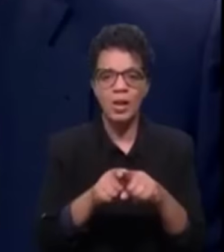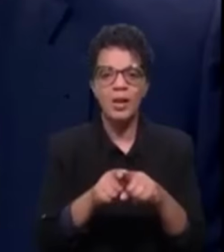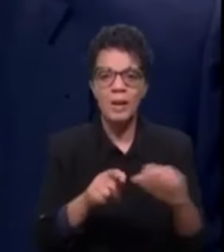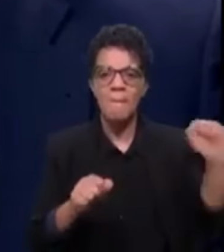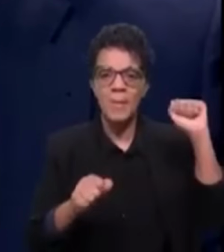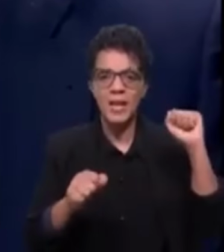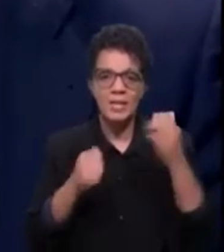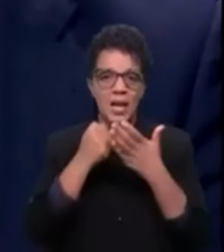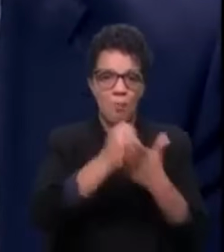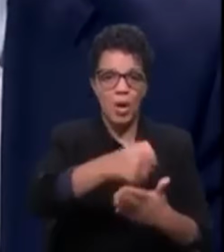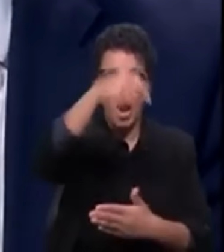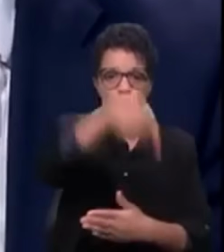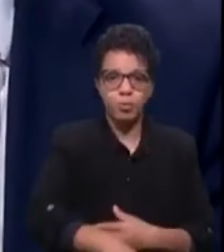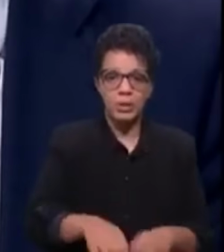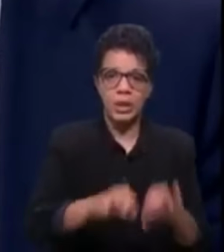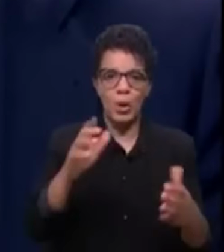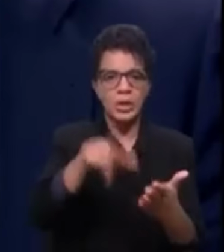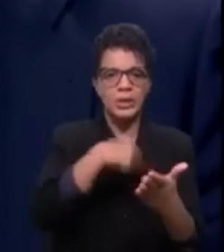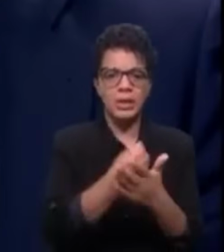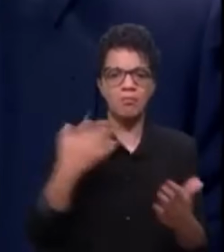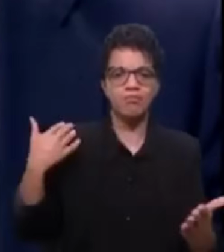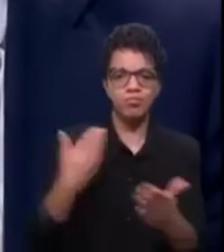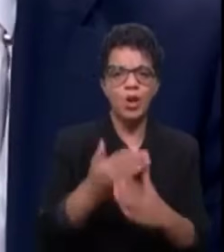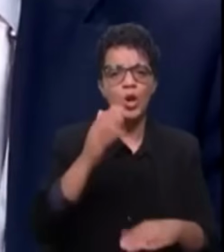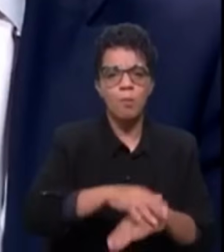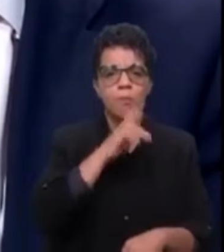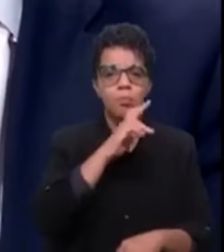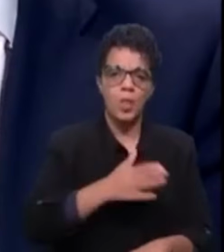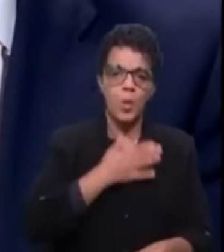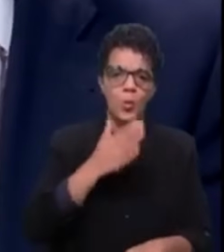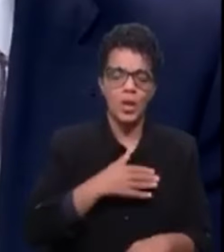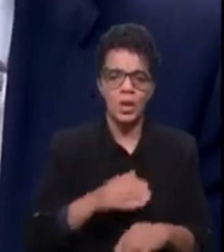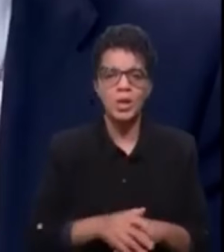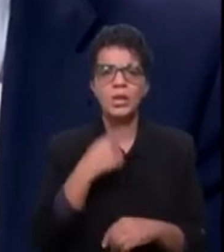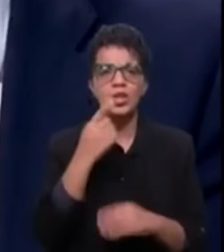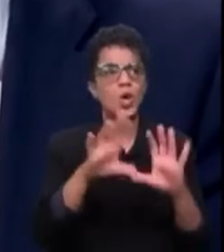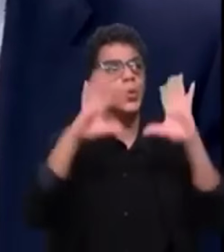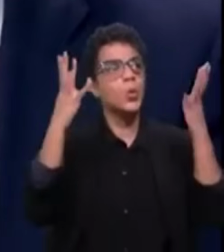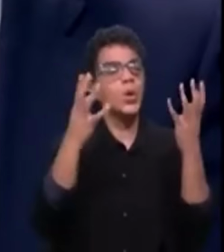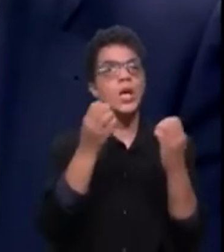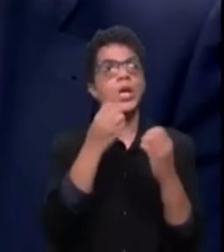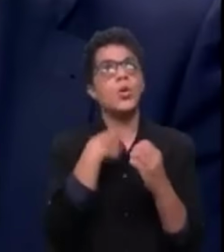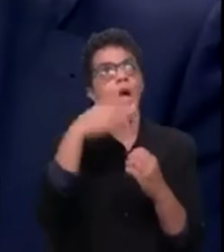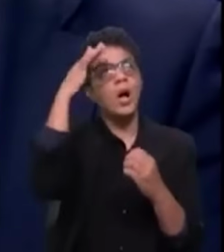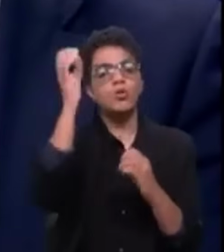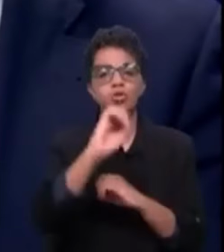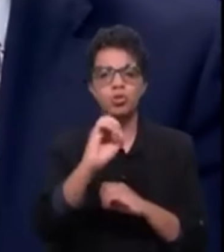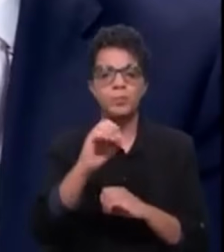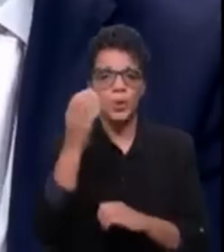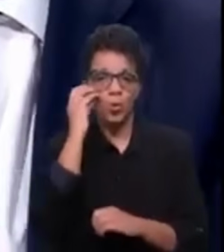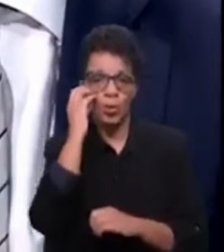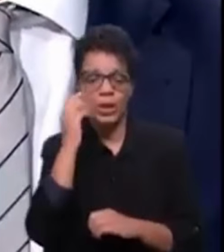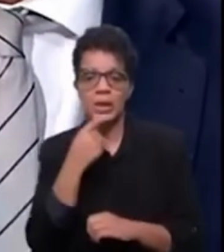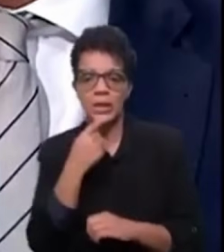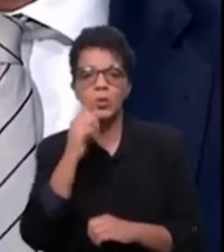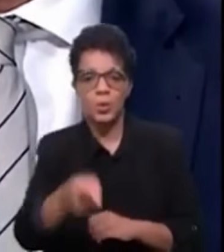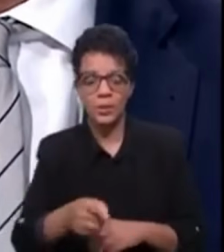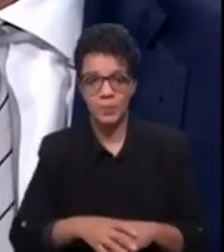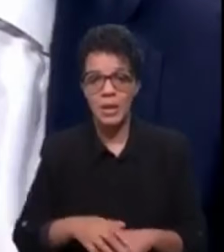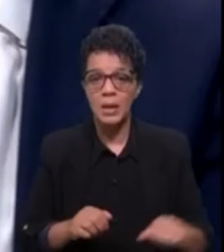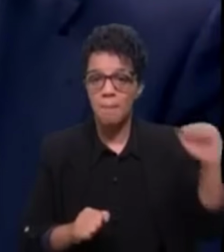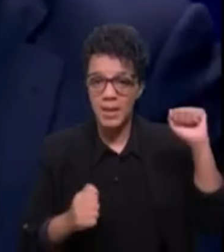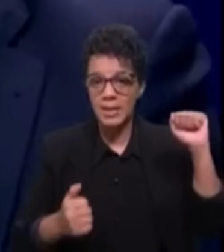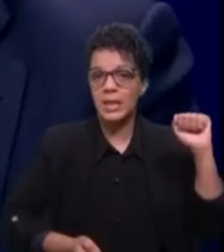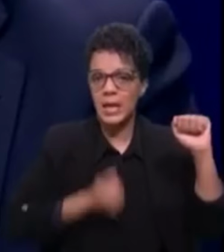como eles sempre fizeram isso é evidência e por isso é que não quero responder e diz eu não cenizo quando diz não c nariza o Dr Luis Montenegro está a dizer isto se o PS